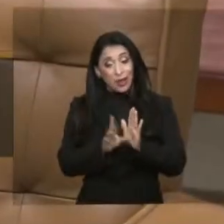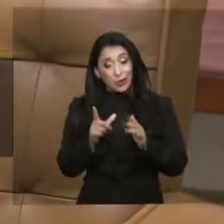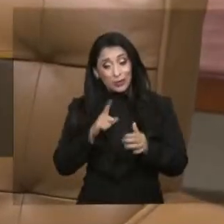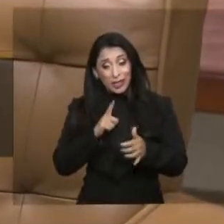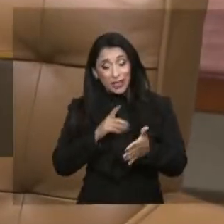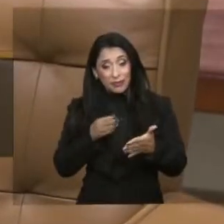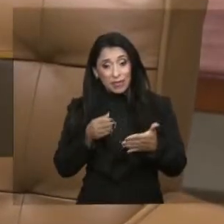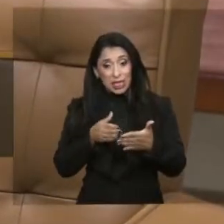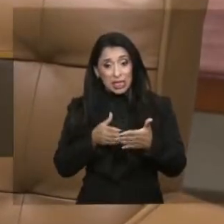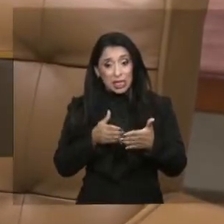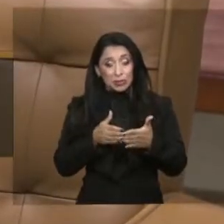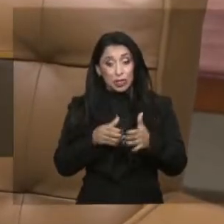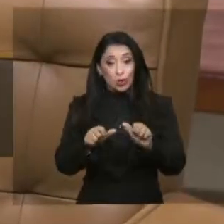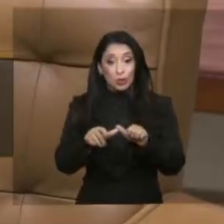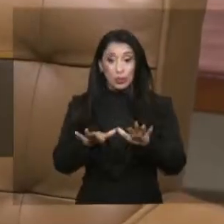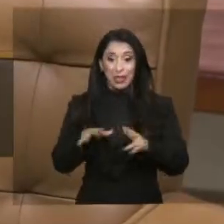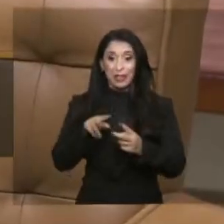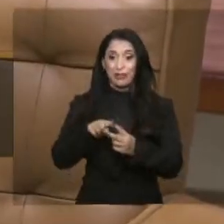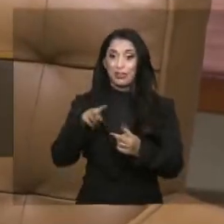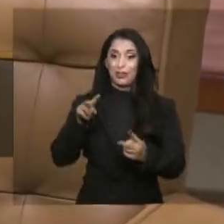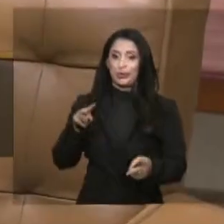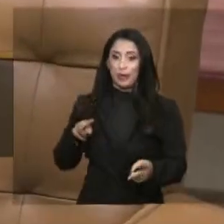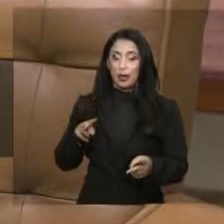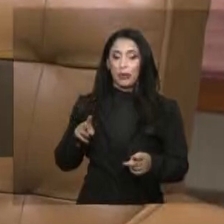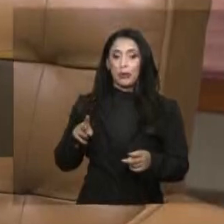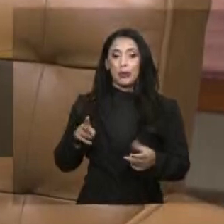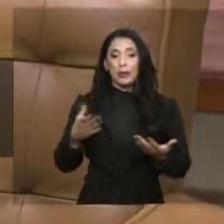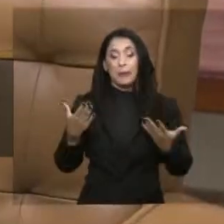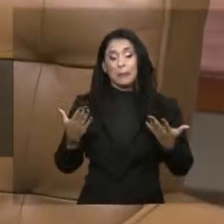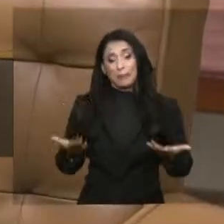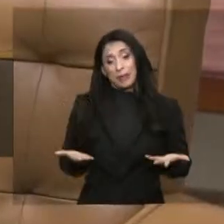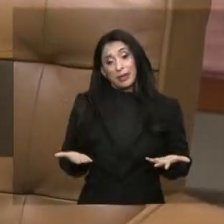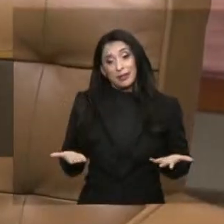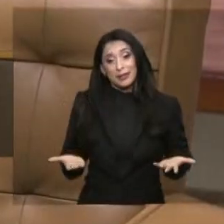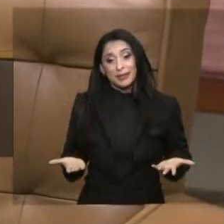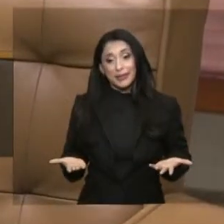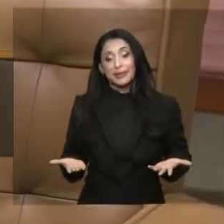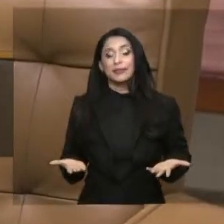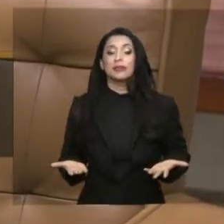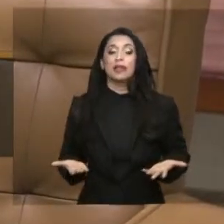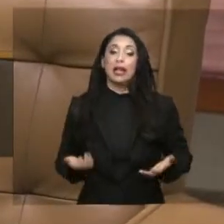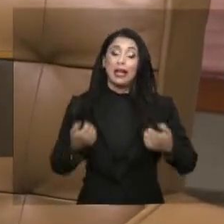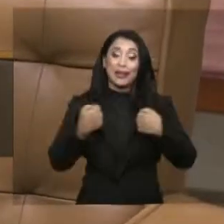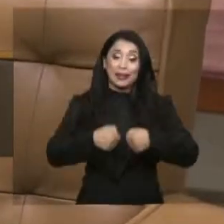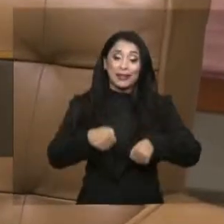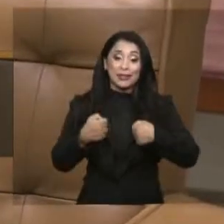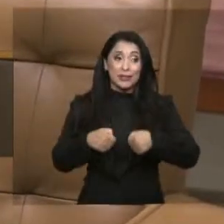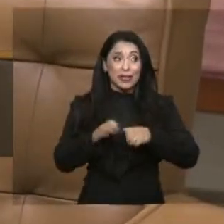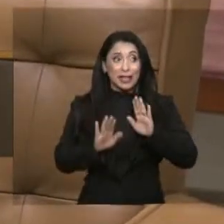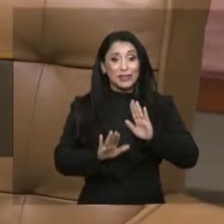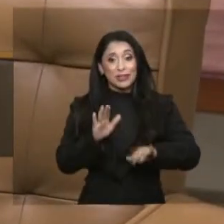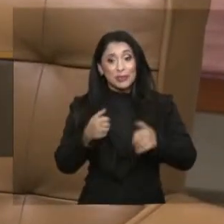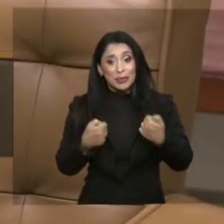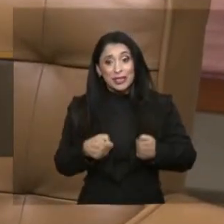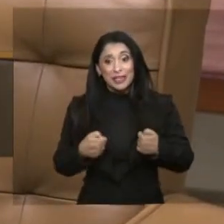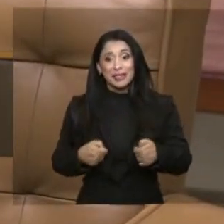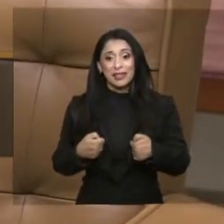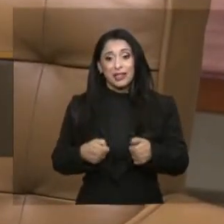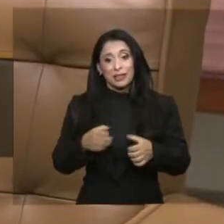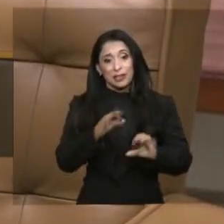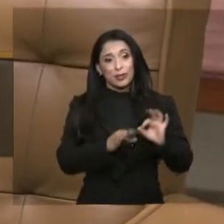criminal no plenário virtual. Mas todos nós acabamos tangidos pela necessidade, né?